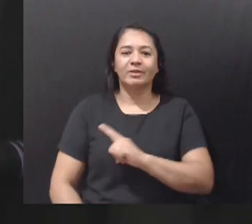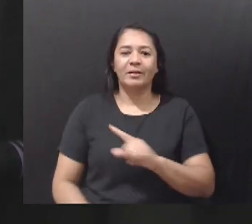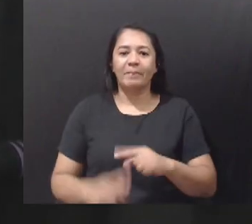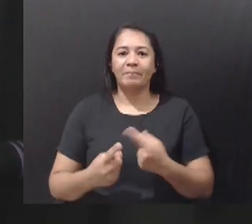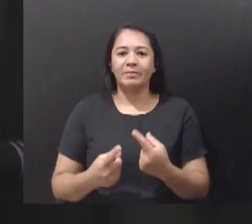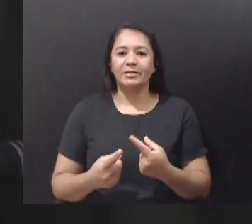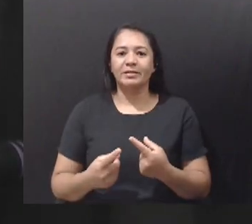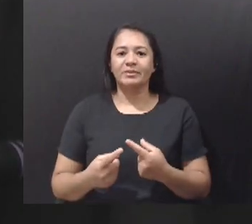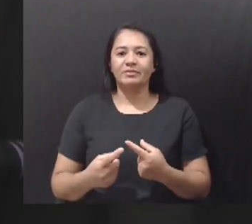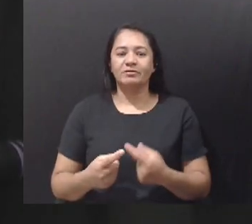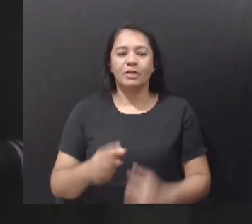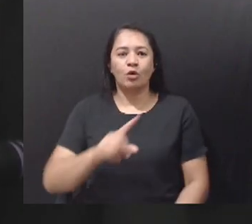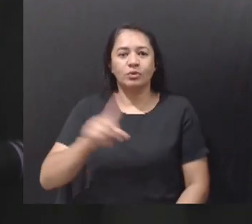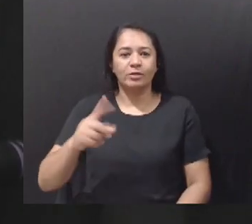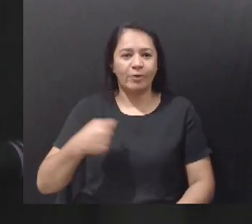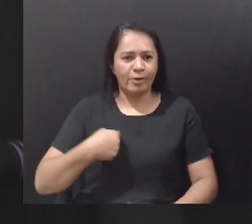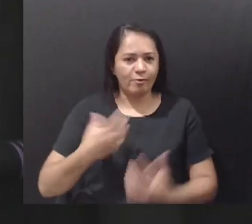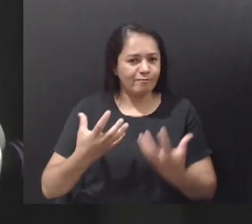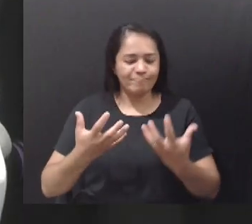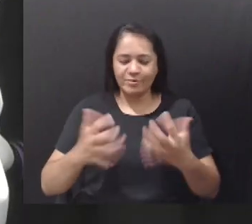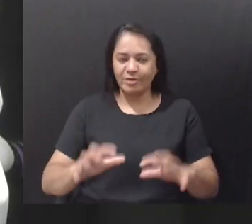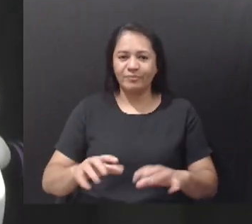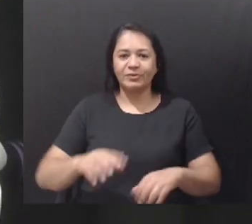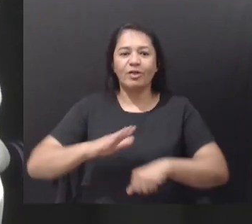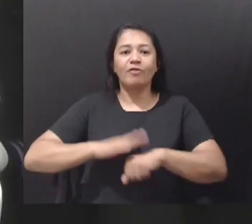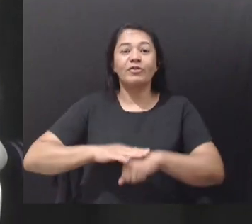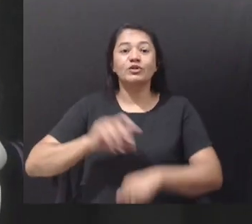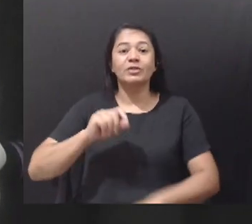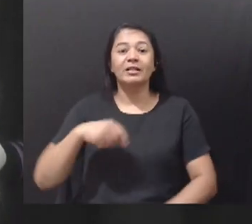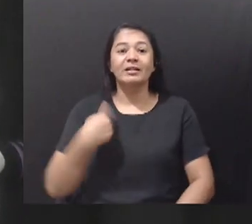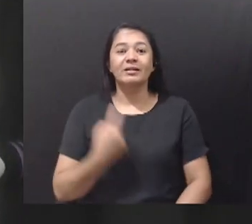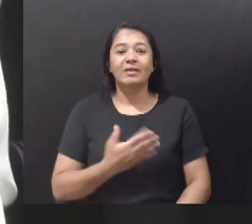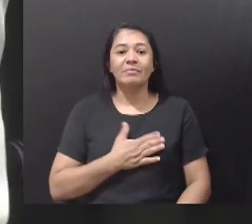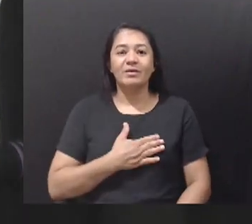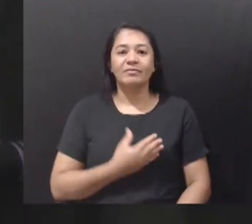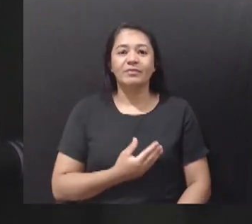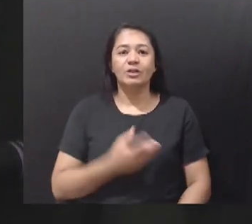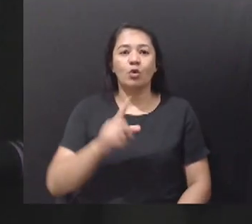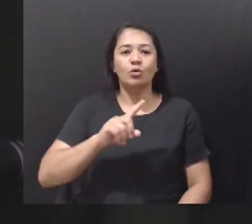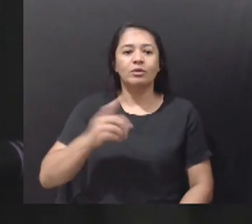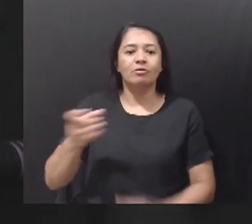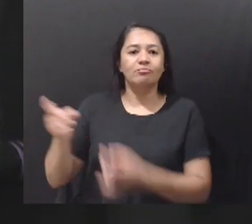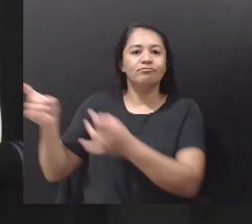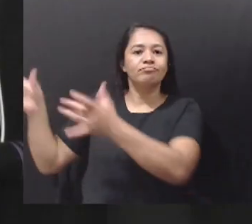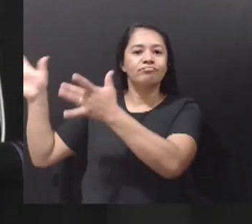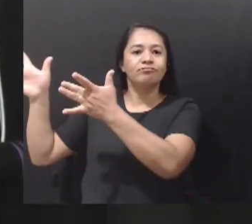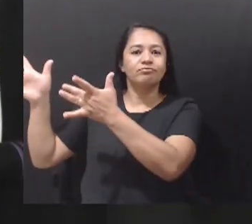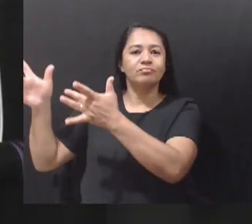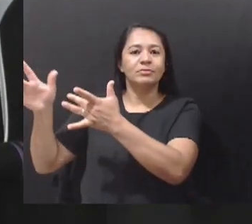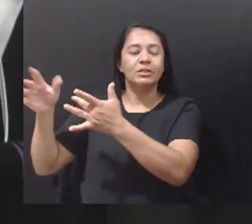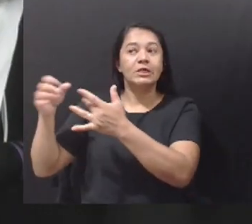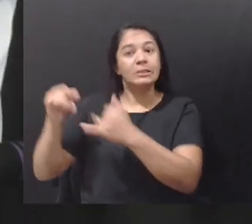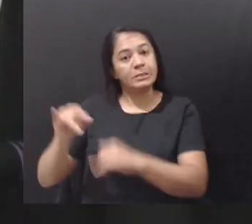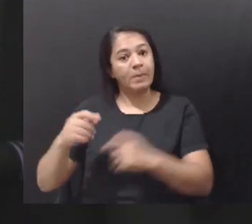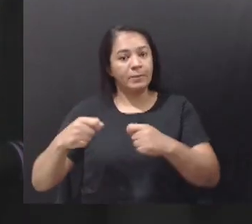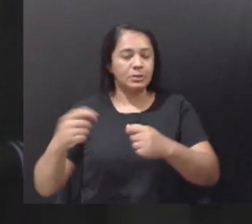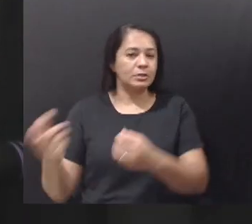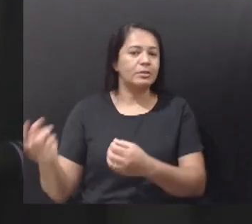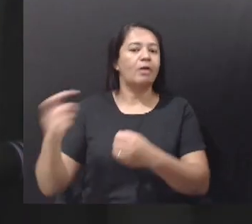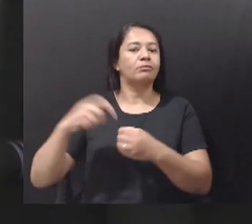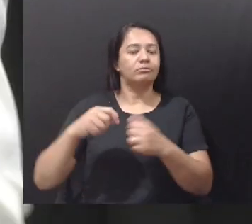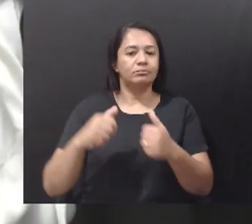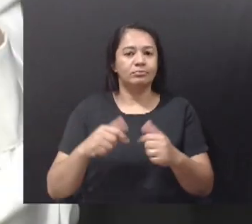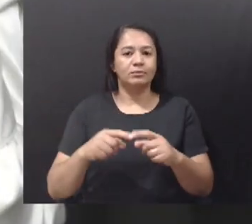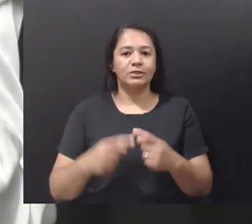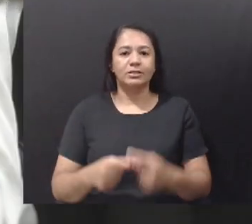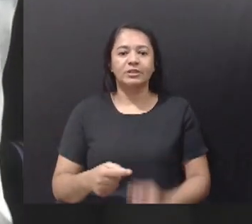O que eu faço na minha vida? Eu jogo a palavra não fora, a não ser quando ela seja necessária, e coloquei a palavra sim